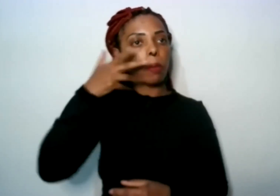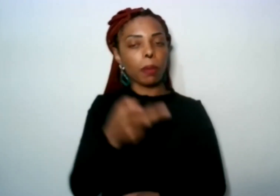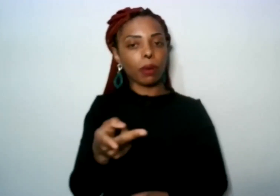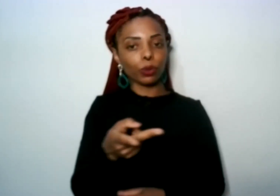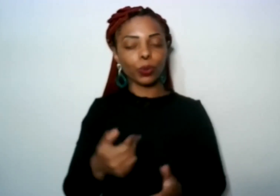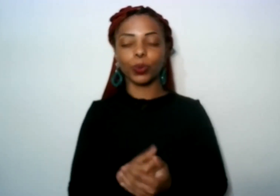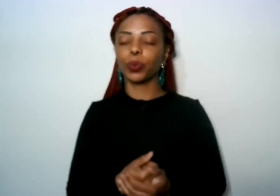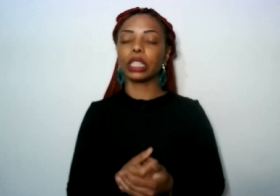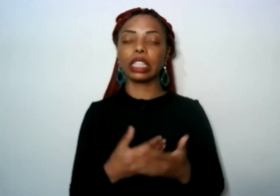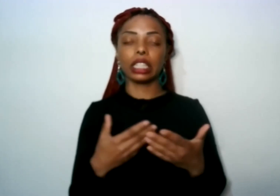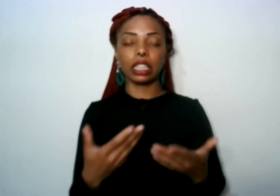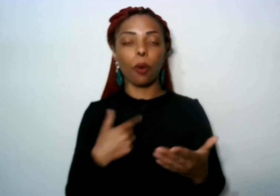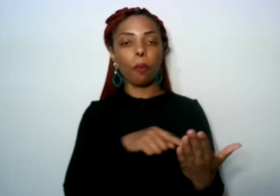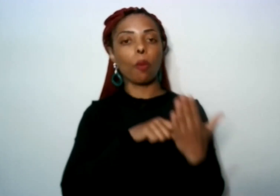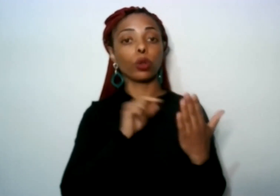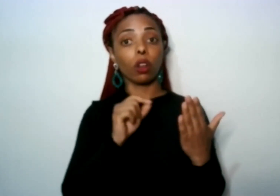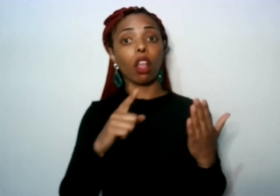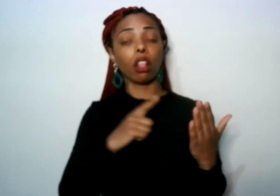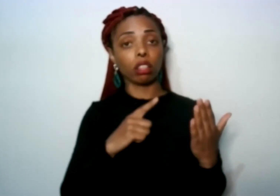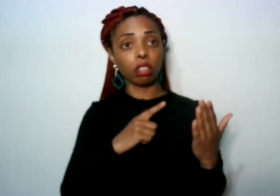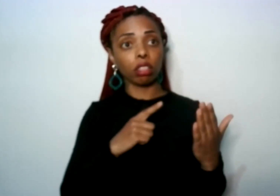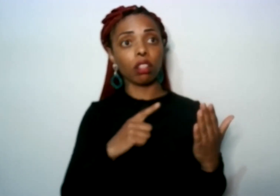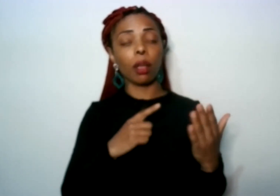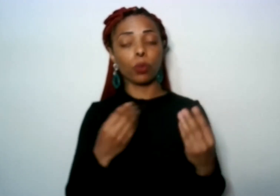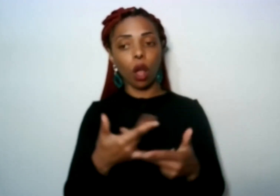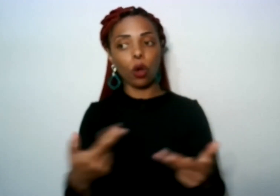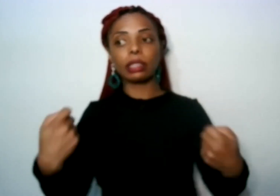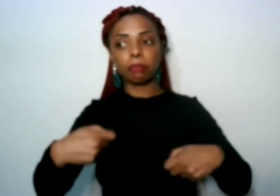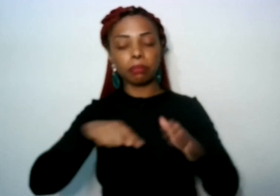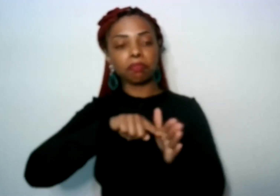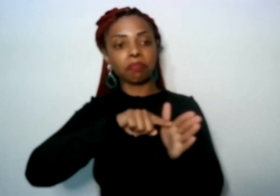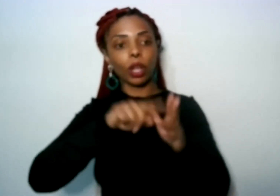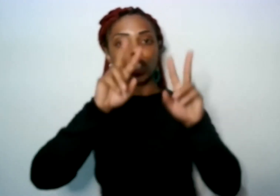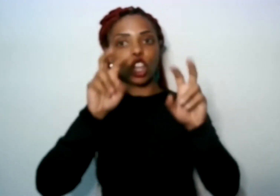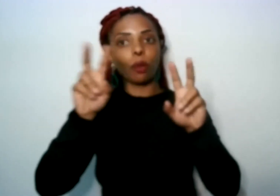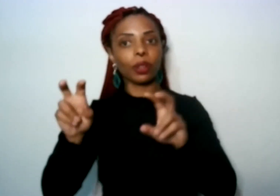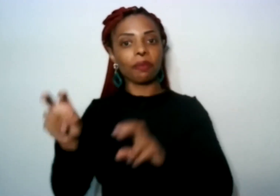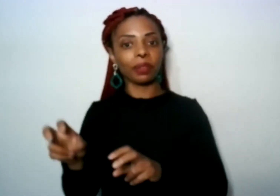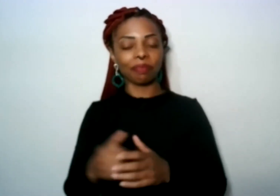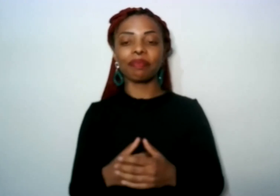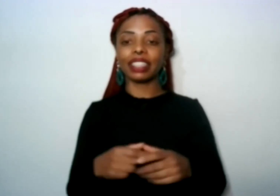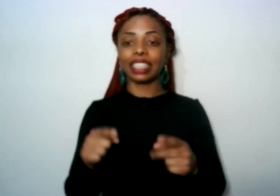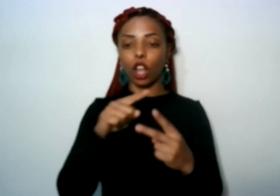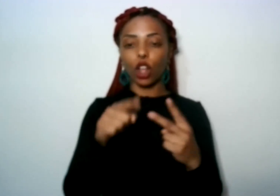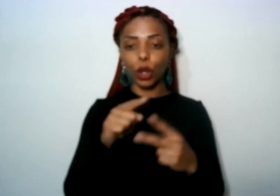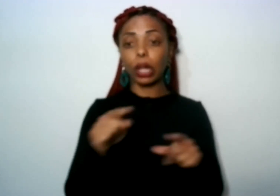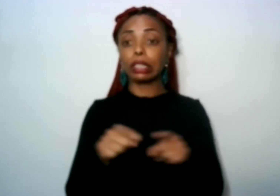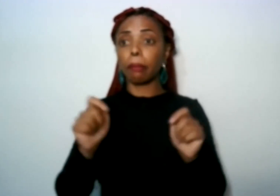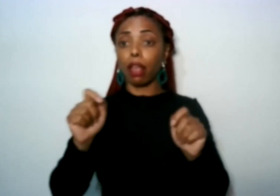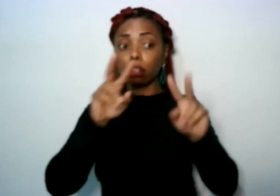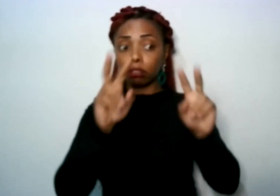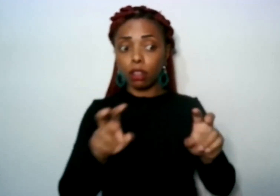nos mostra o quanto ainda há a ser investigado acerca desses dois temas ou o quanto esses dois temas abrem para várias outras